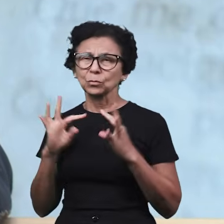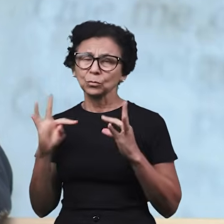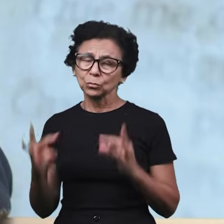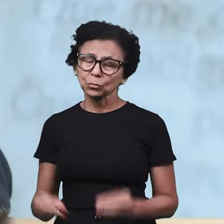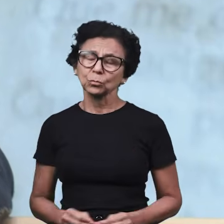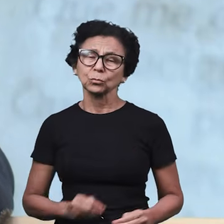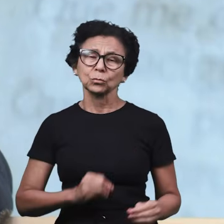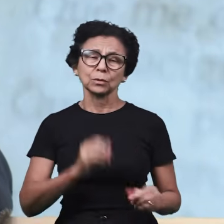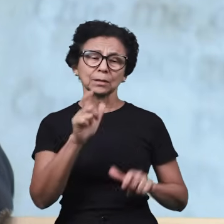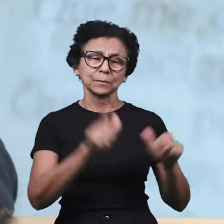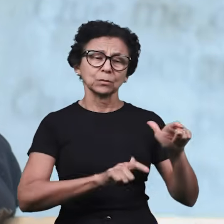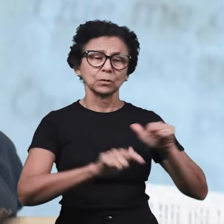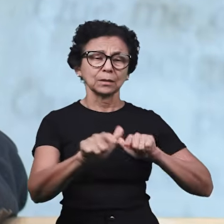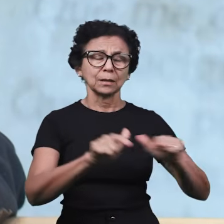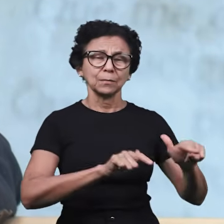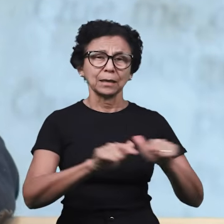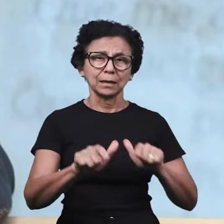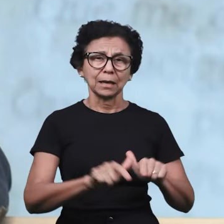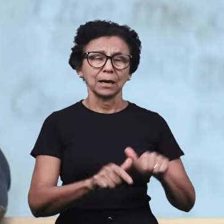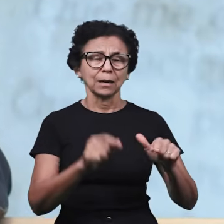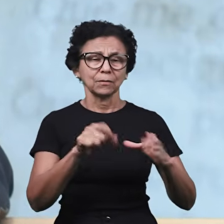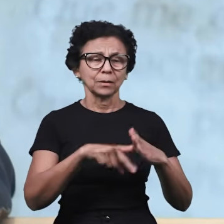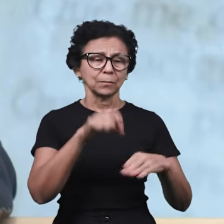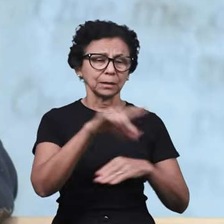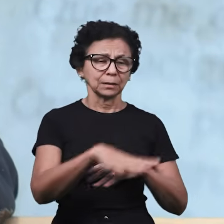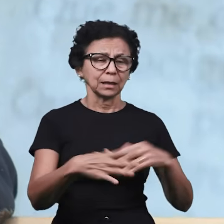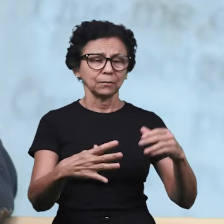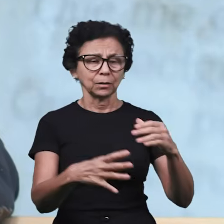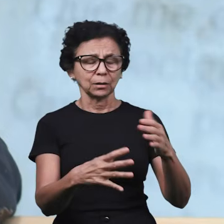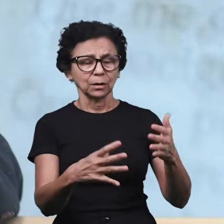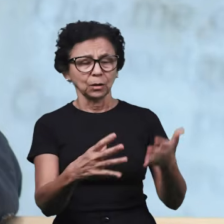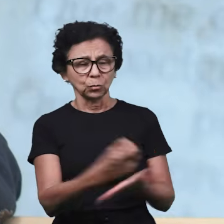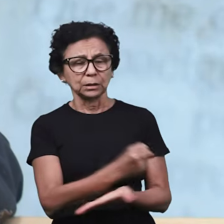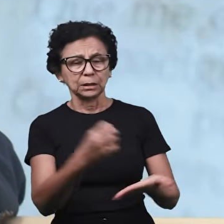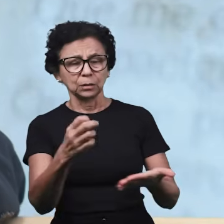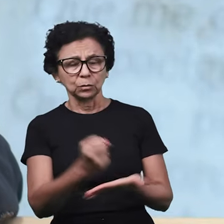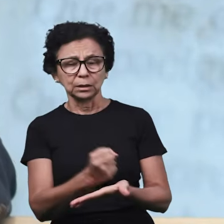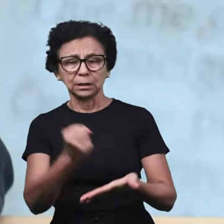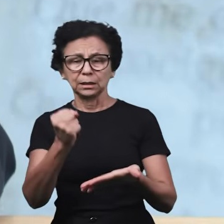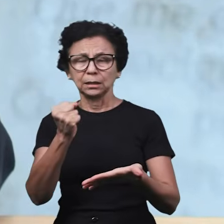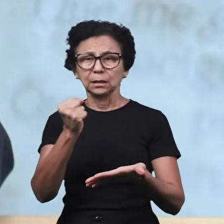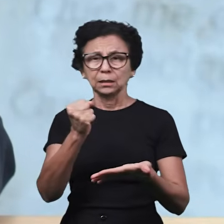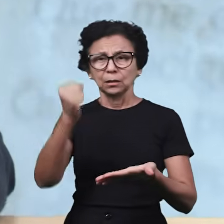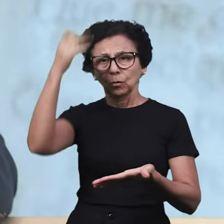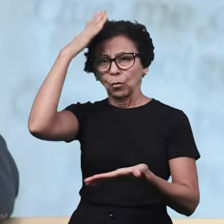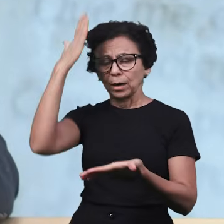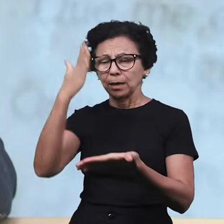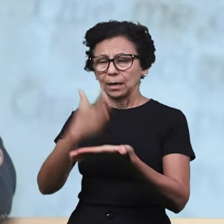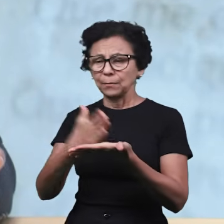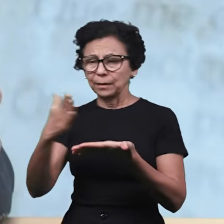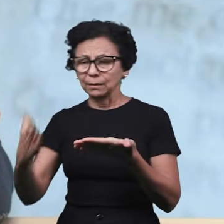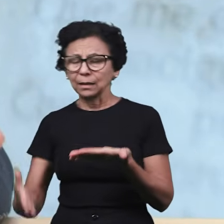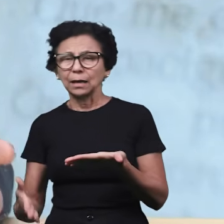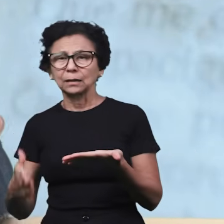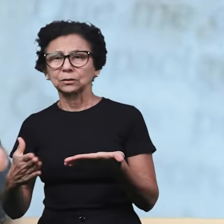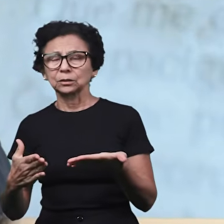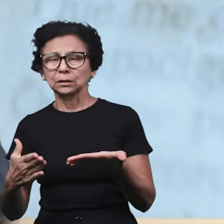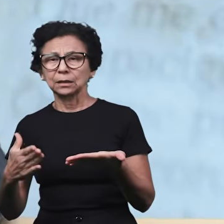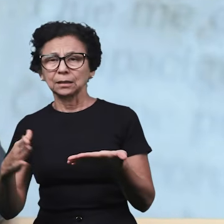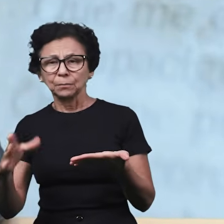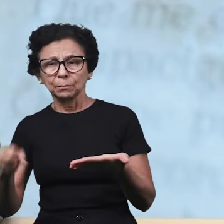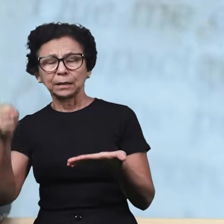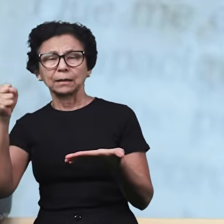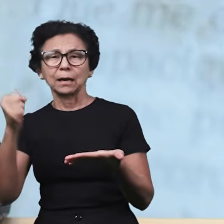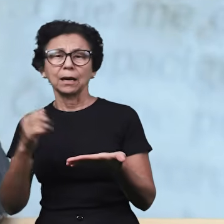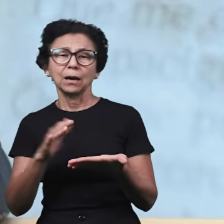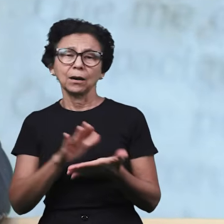que tinha gado, ele dedicava animais para que fossem alimento para os trabalhadores. Resultado, uma grande